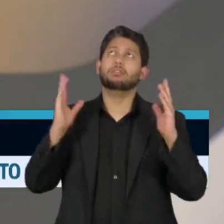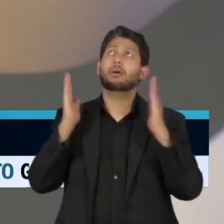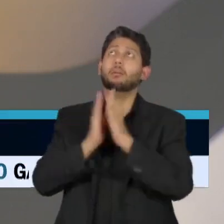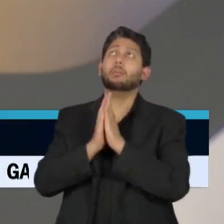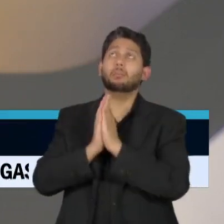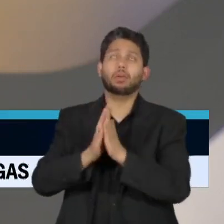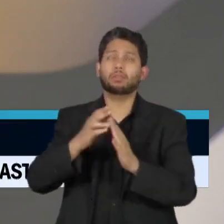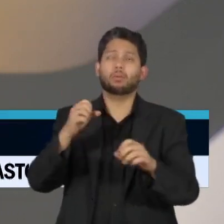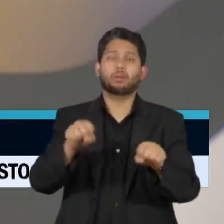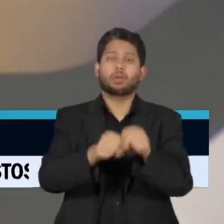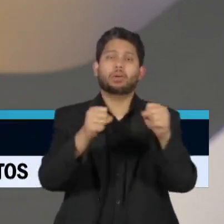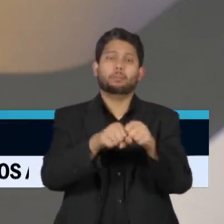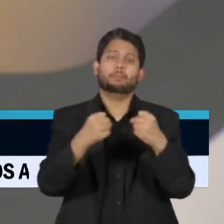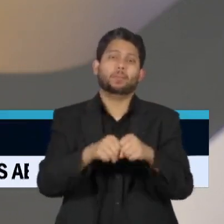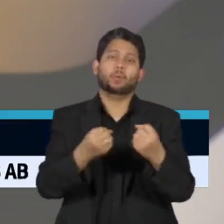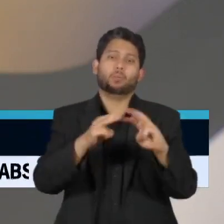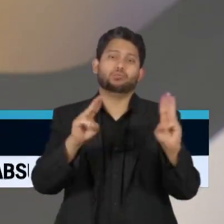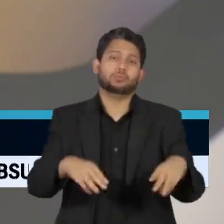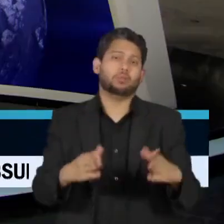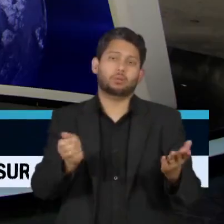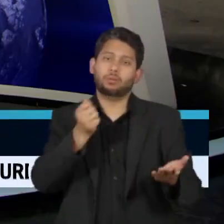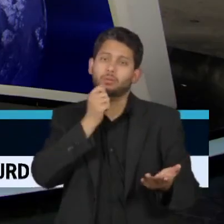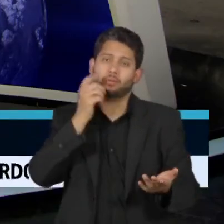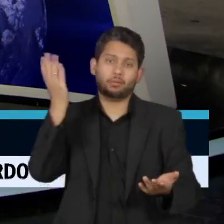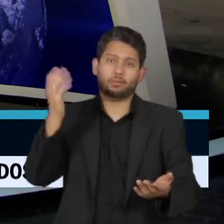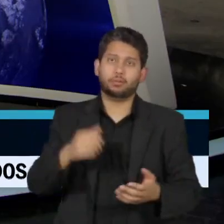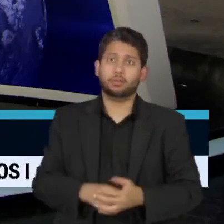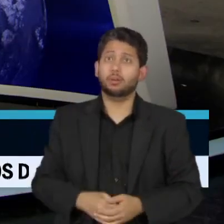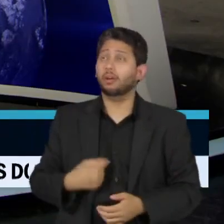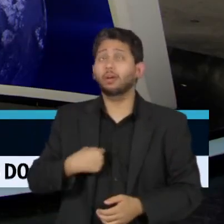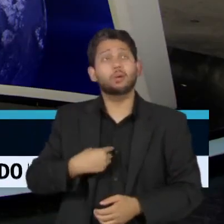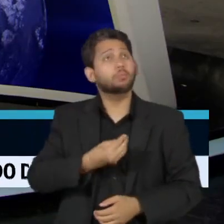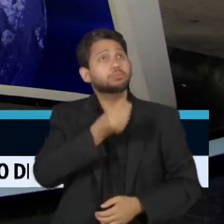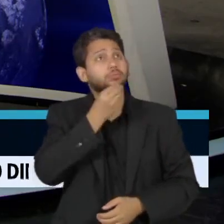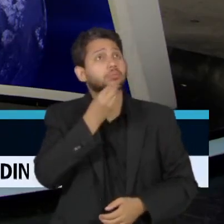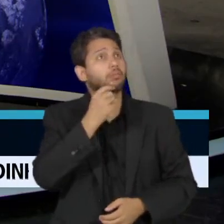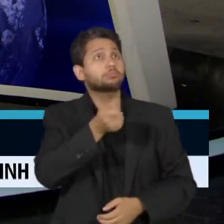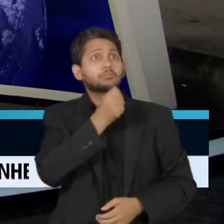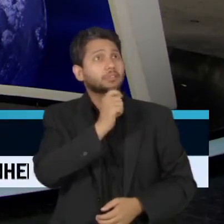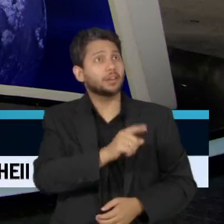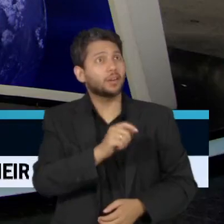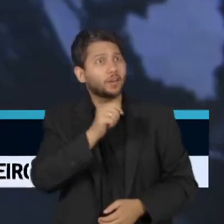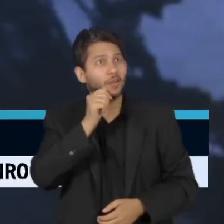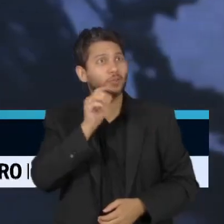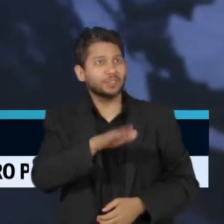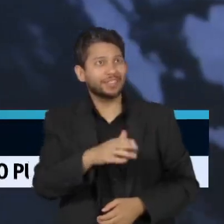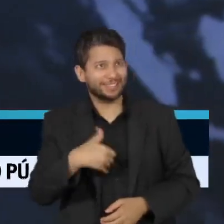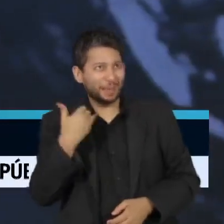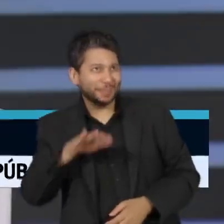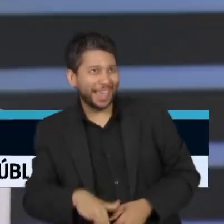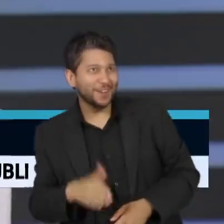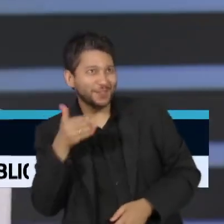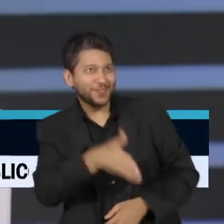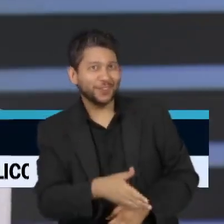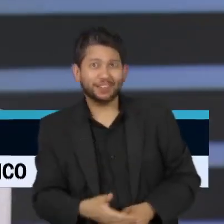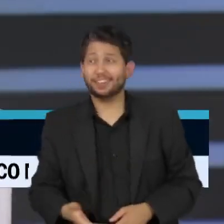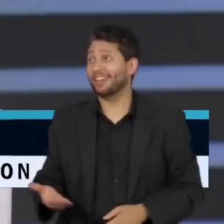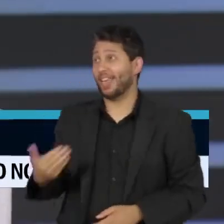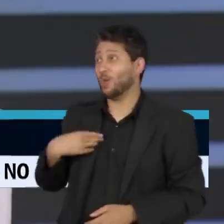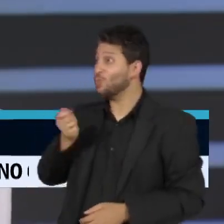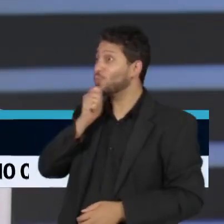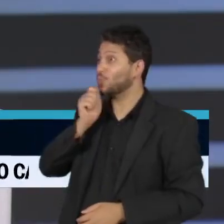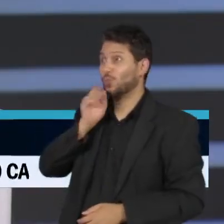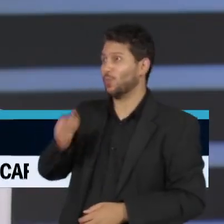não chegaram perto, de lá. Né? Eu também ainda não tive a oportunidade de ir. O Dimas, pelo que eu sei, só foi quando criança, né, Dimas? Não fui ainda, mas